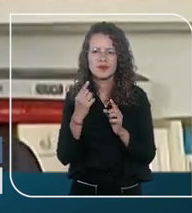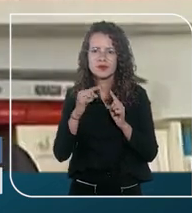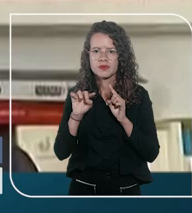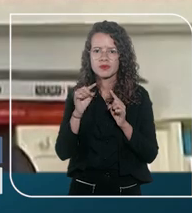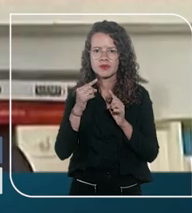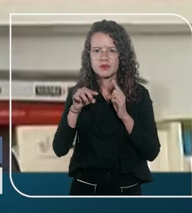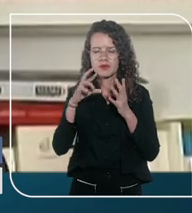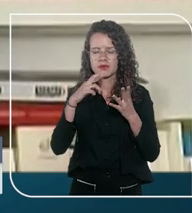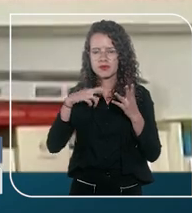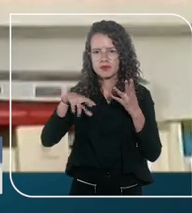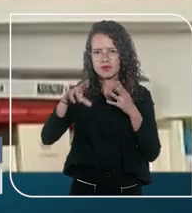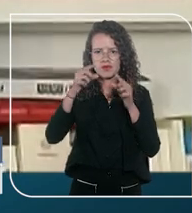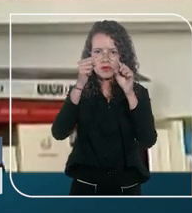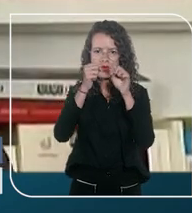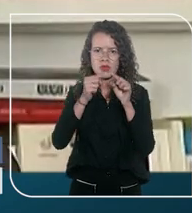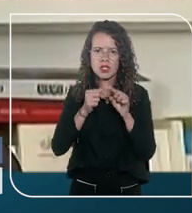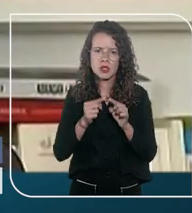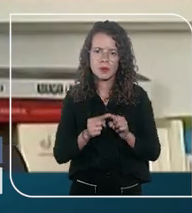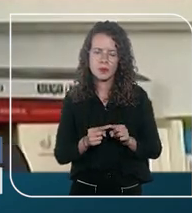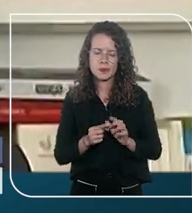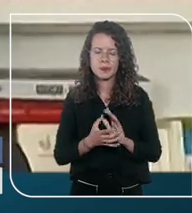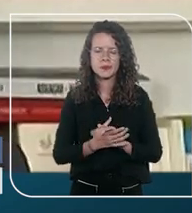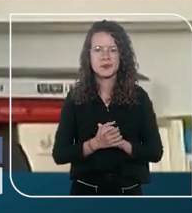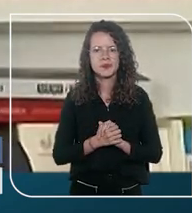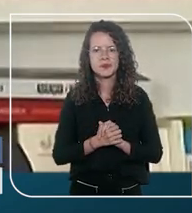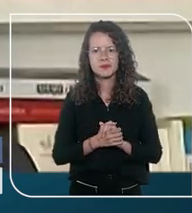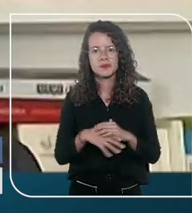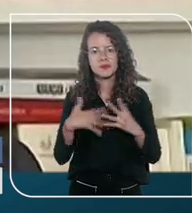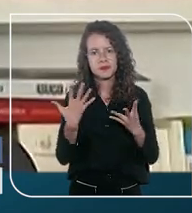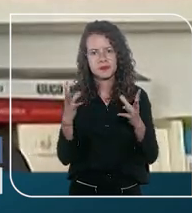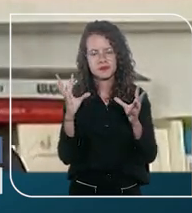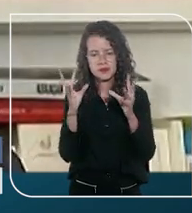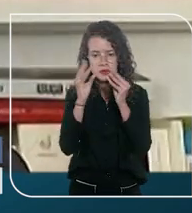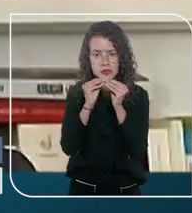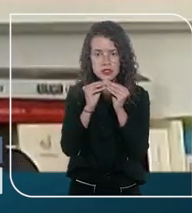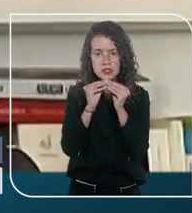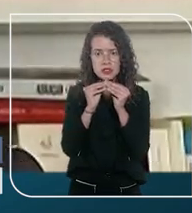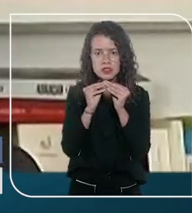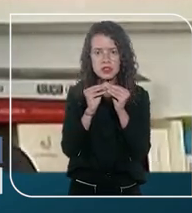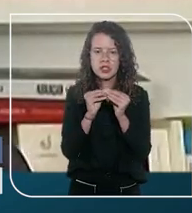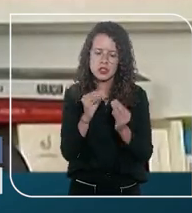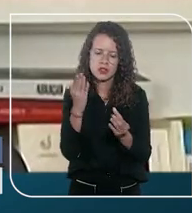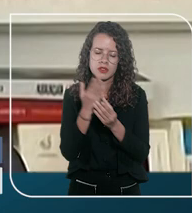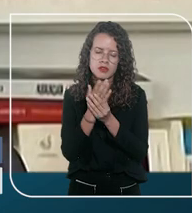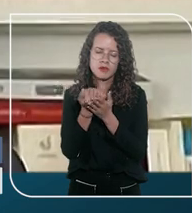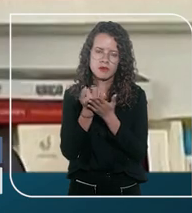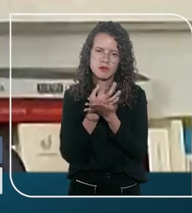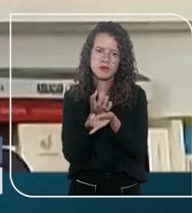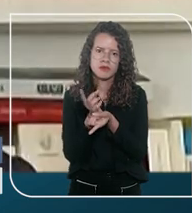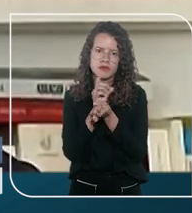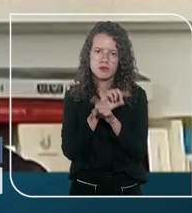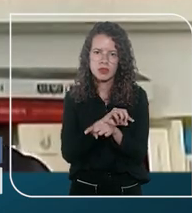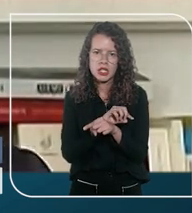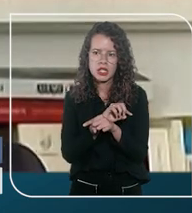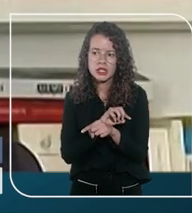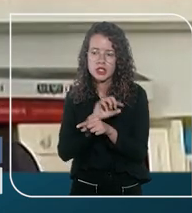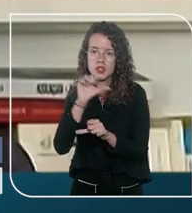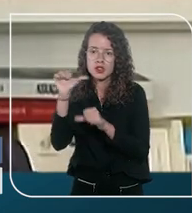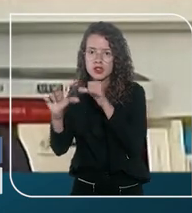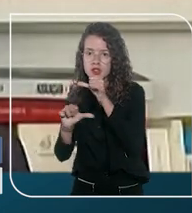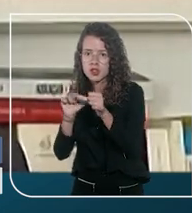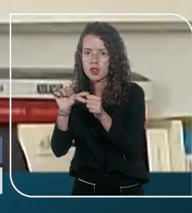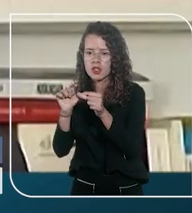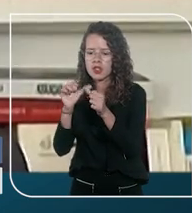recurso hábil, né, a esse tanto. Então, resumindo, né, não se prestam os embargos de divergência a corrigir